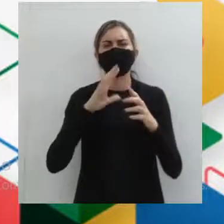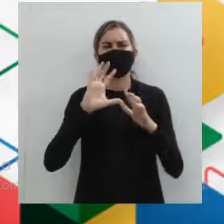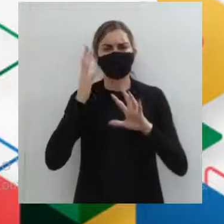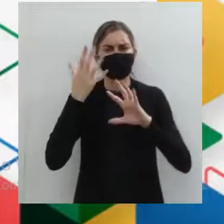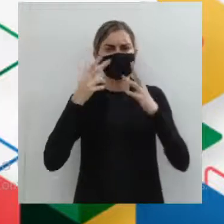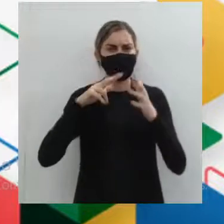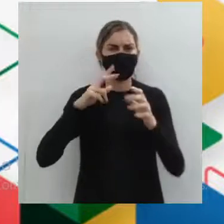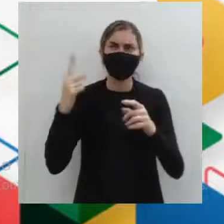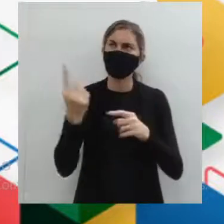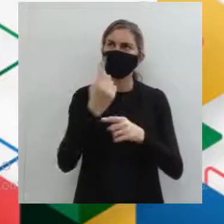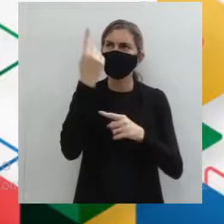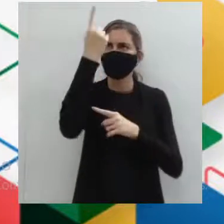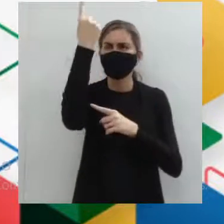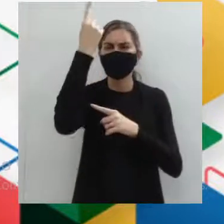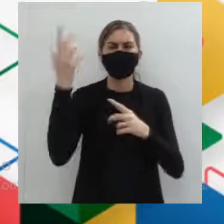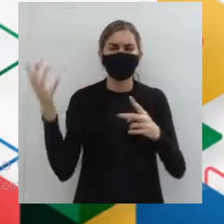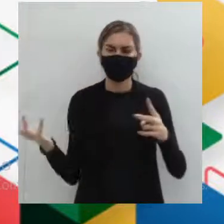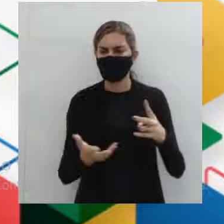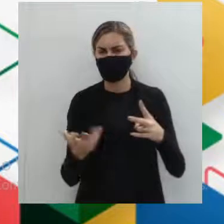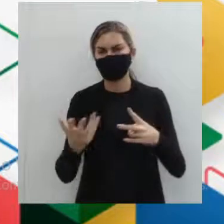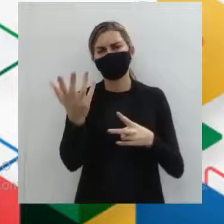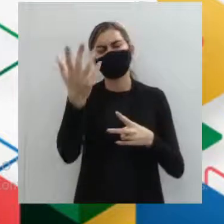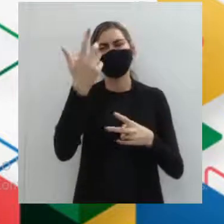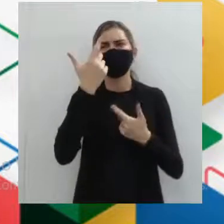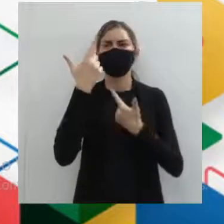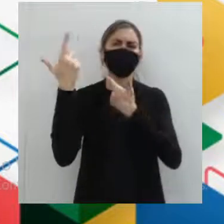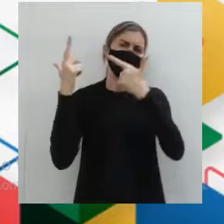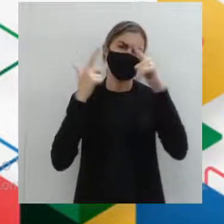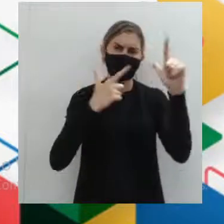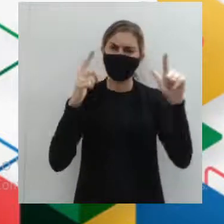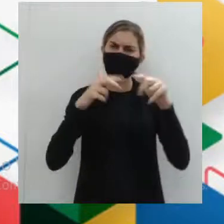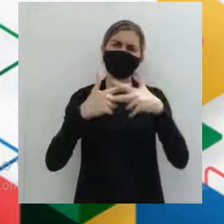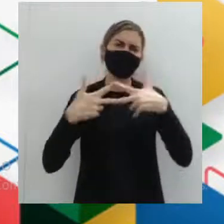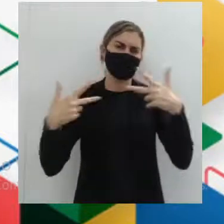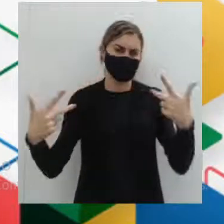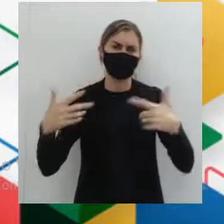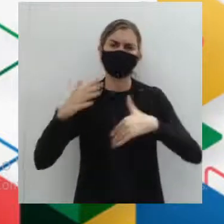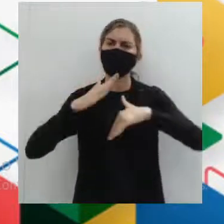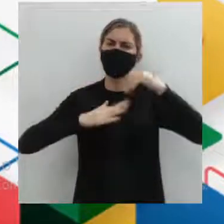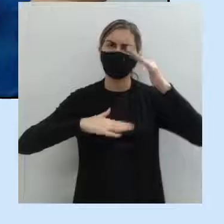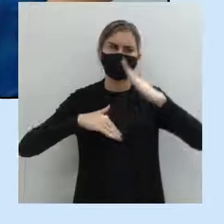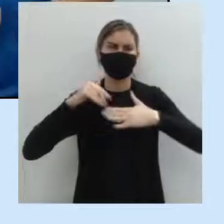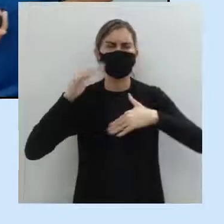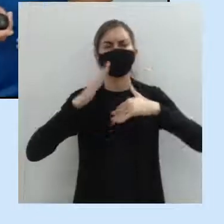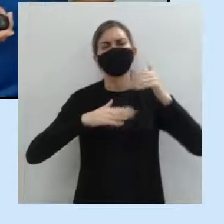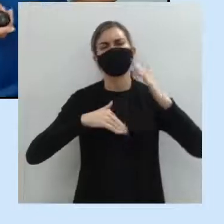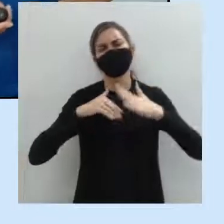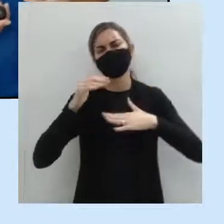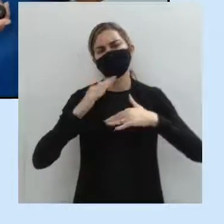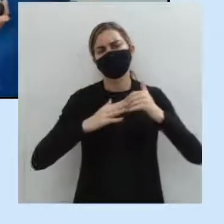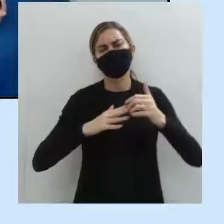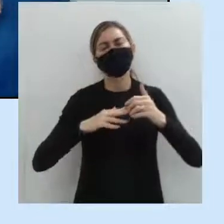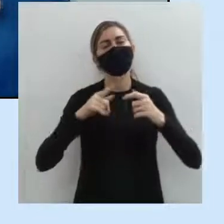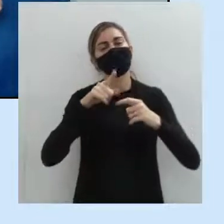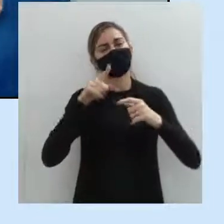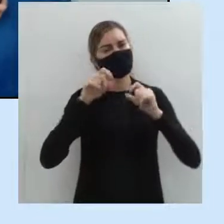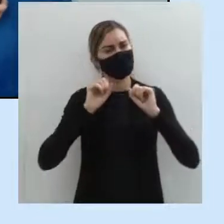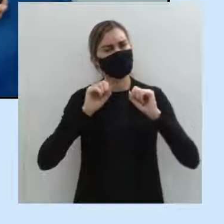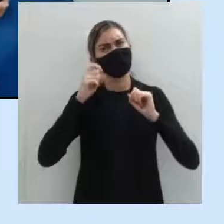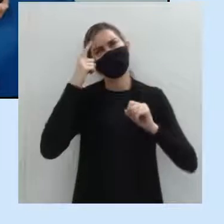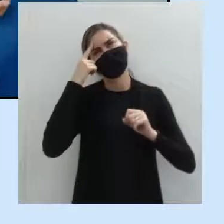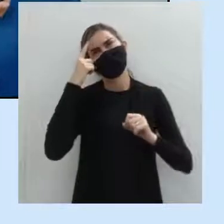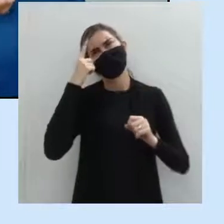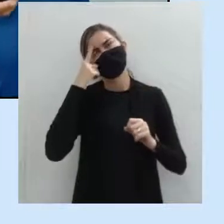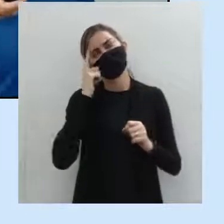de altura, velocidade e outras variantes em que são praticados. E aí você pode